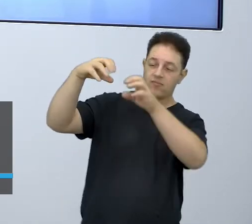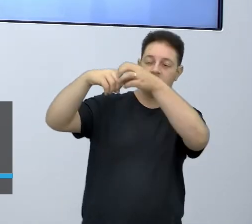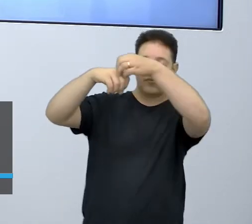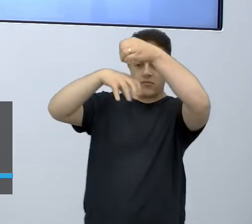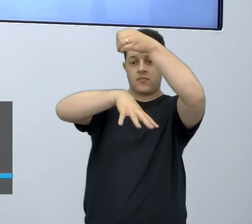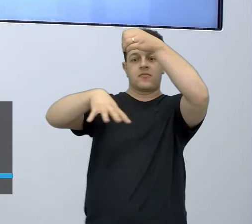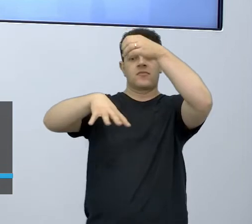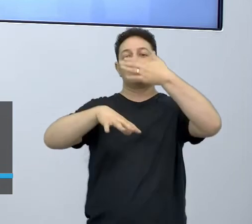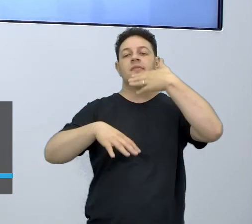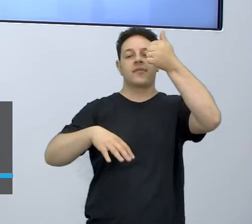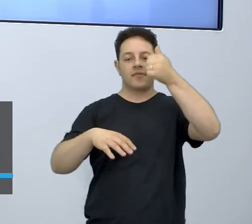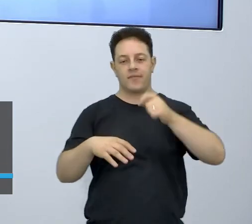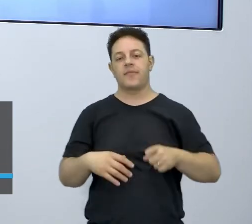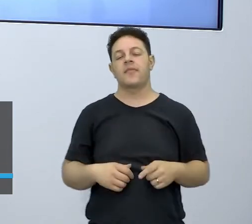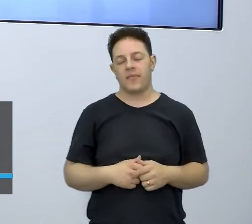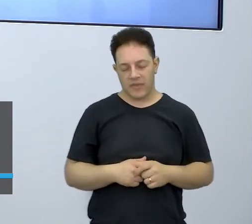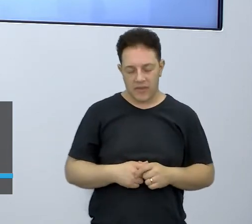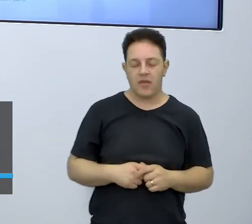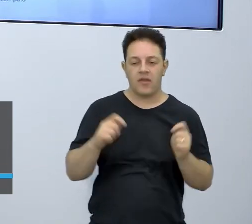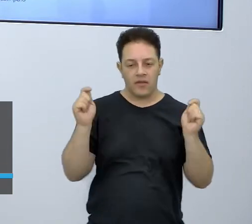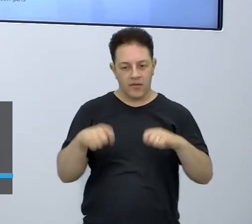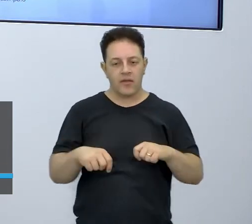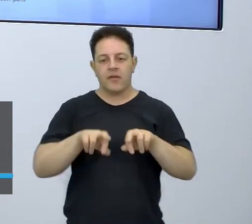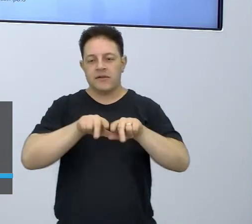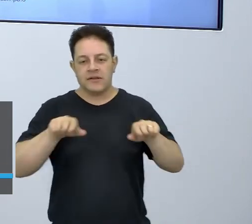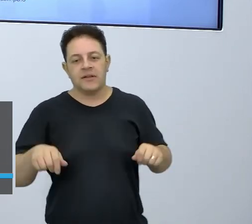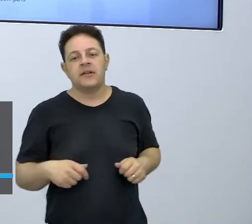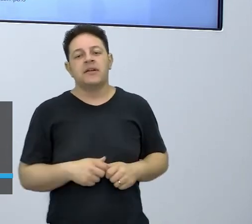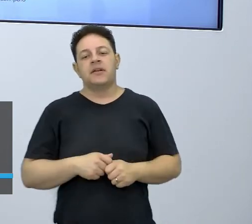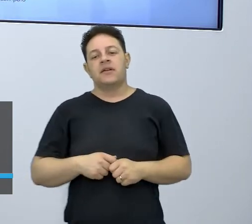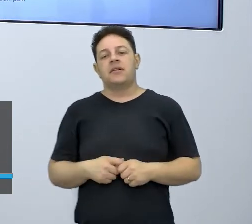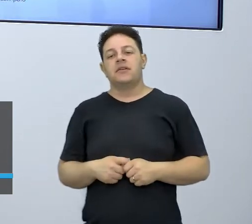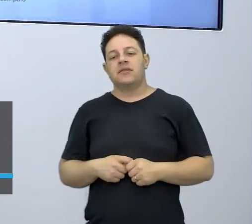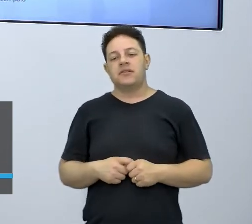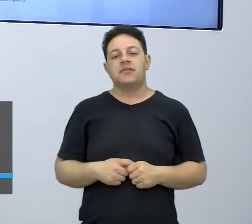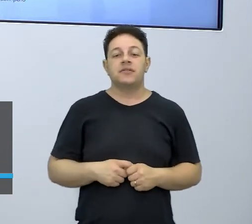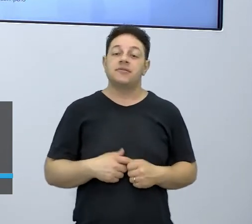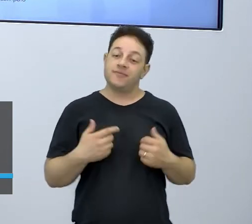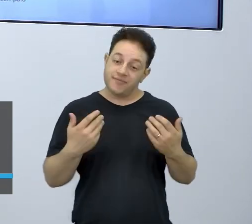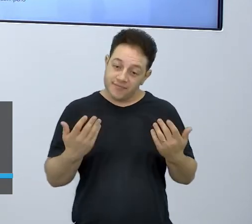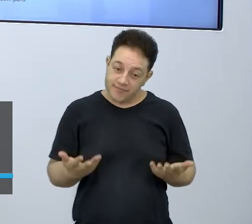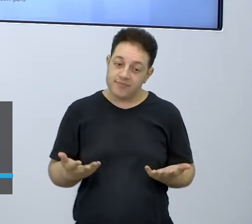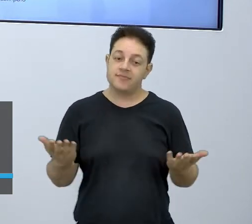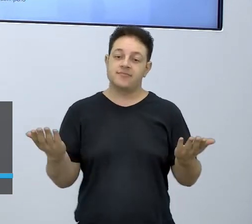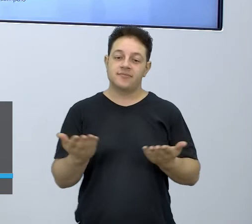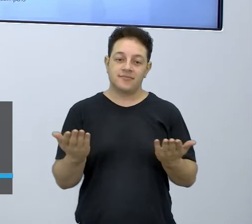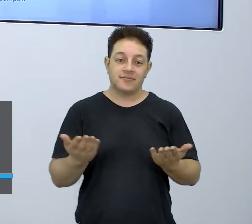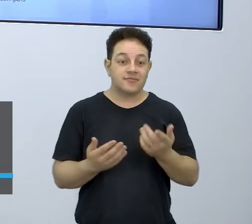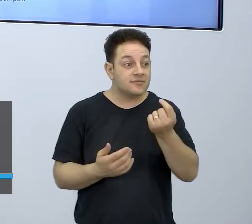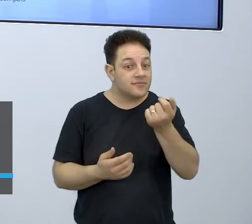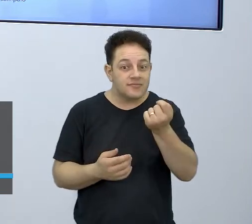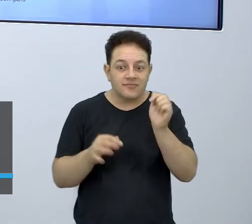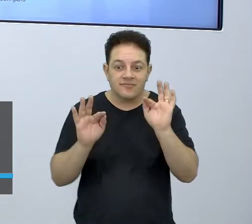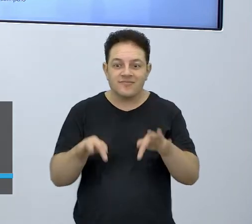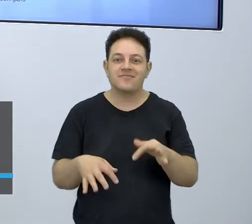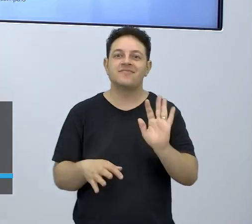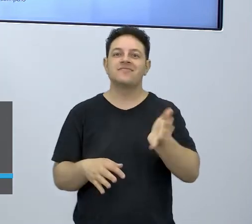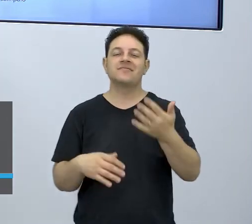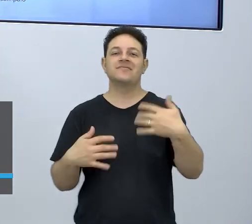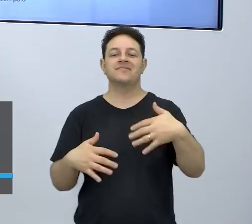possibilidades de energia solar e incidência. E chegamos, puxa, já está quase no final.